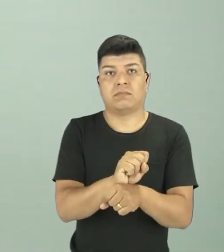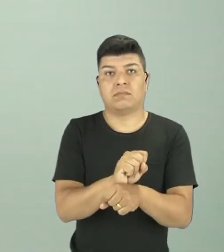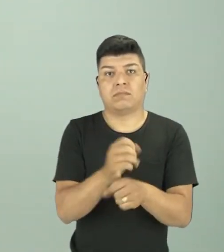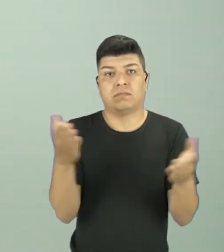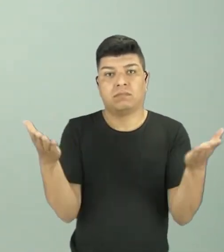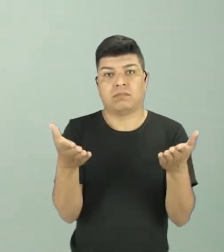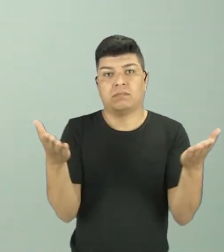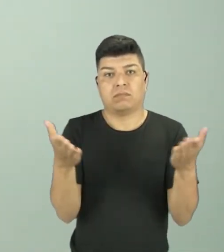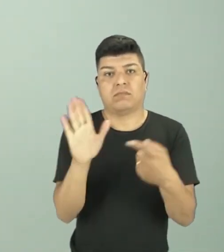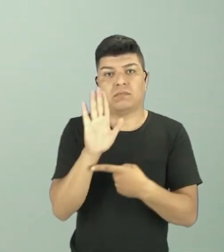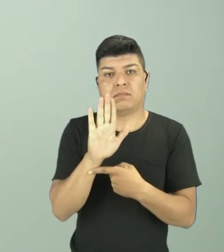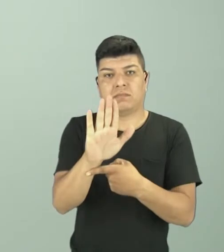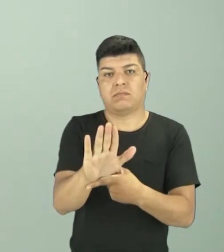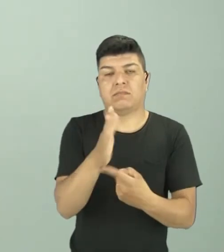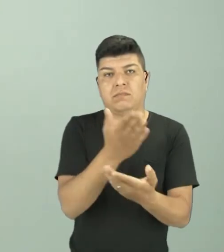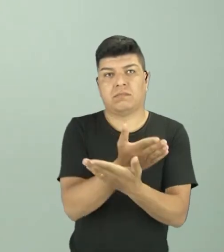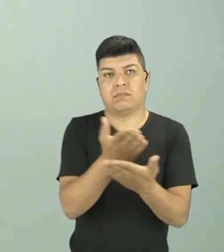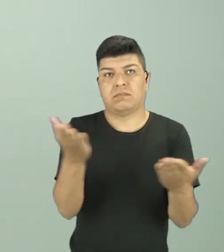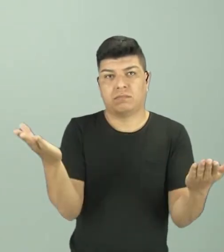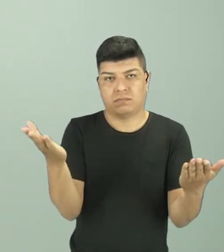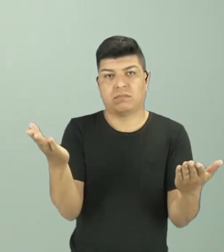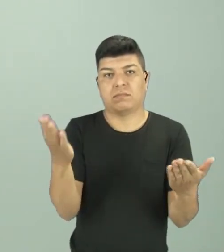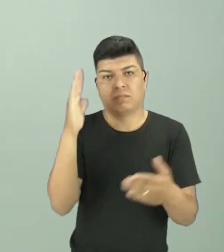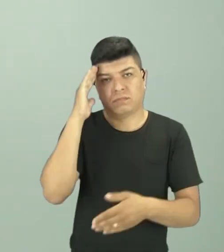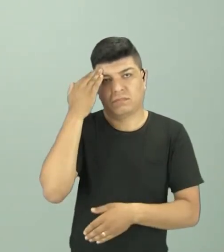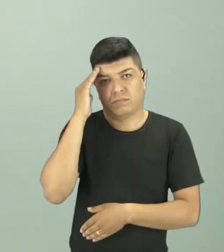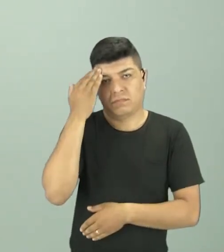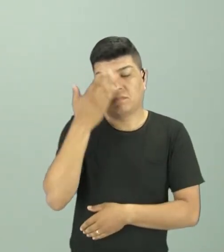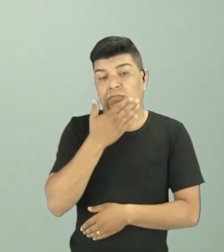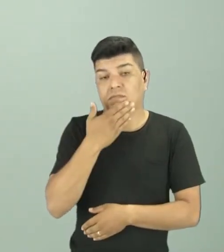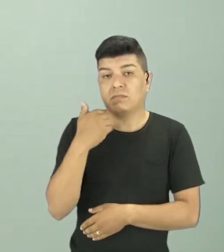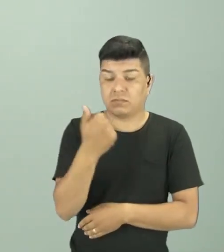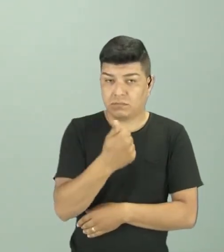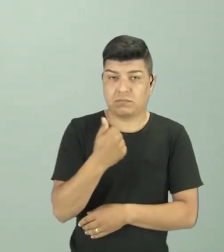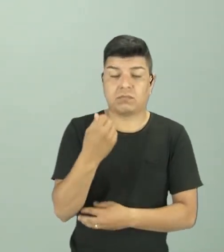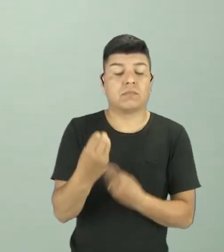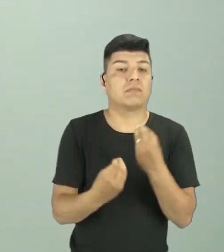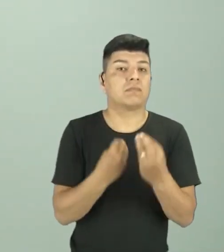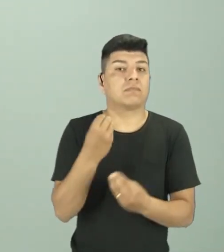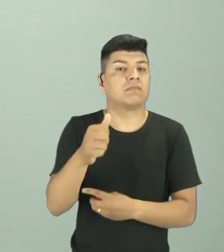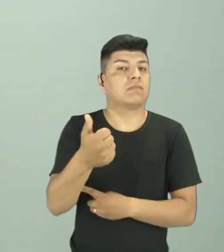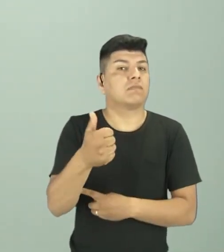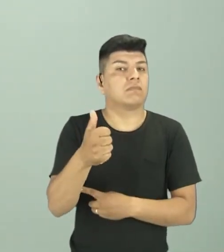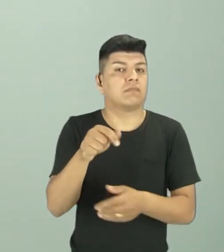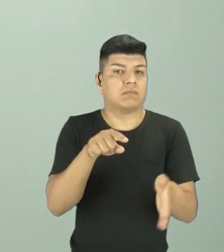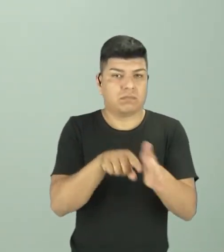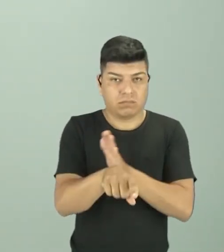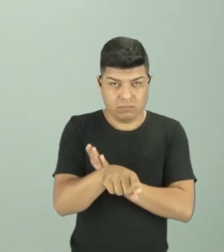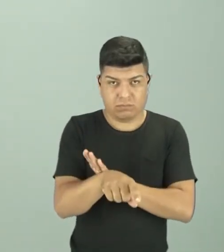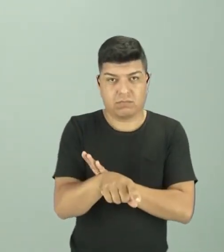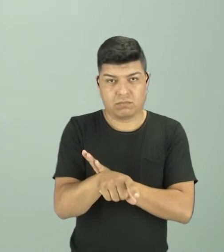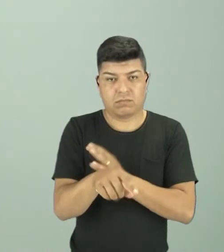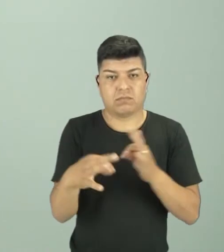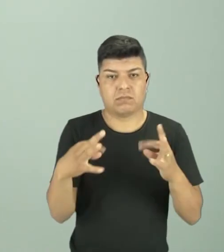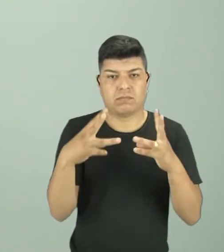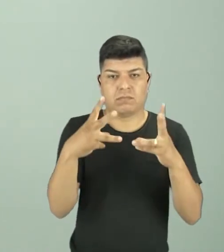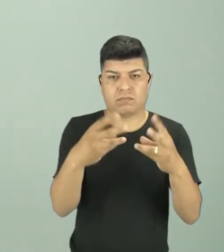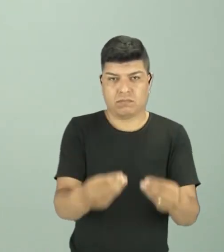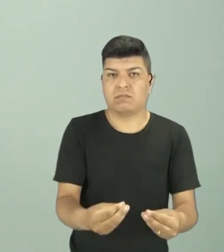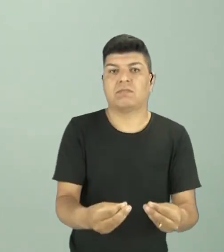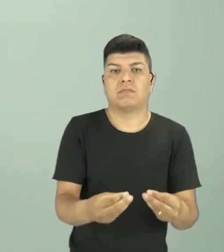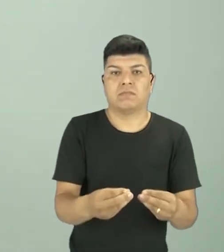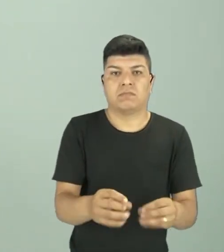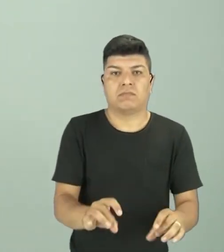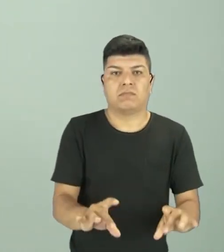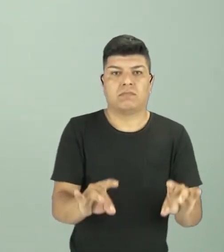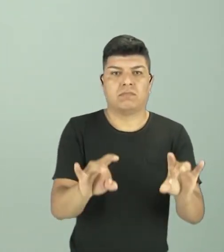hoje ter ajudado vocês a compreender melhor como a gente analisa uma questão, buscando todos